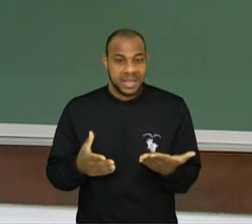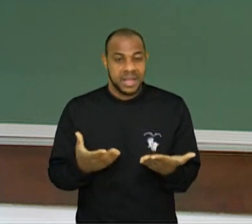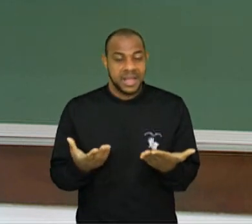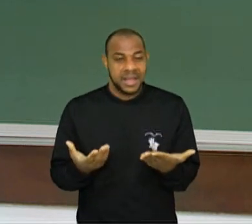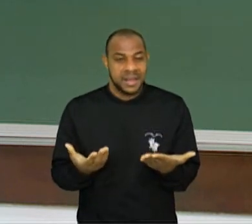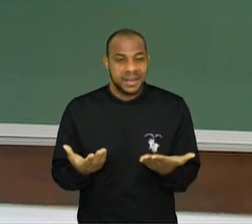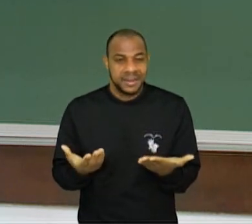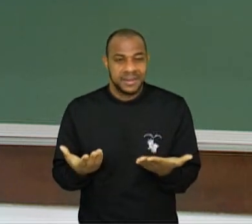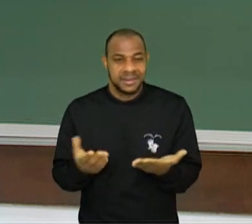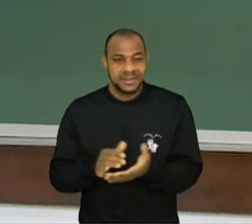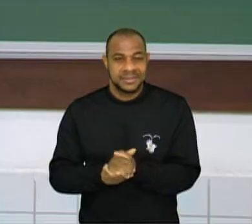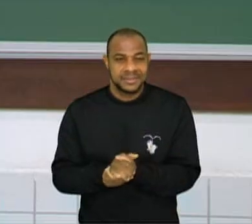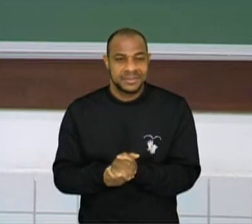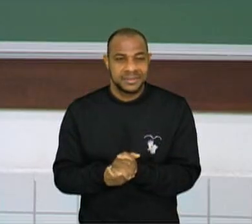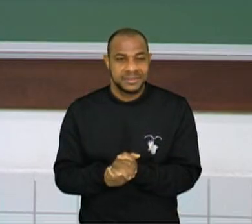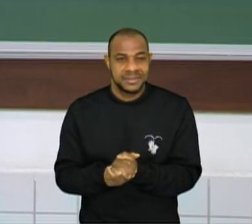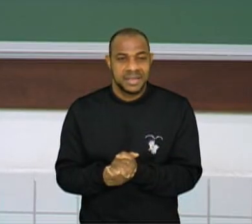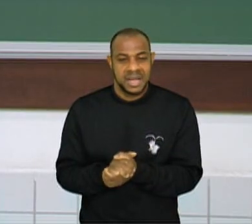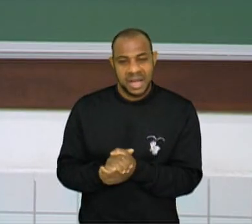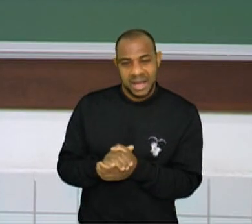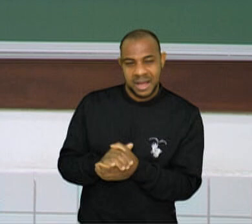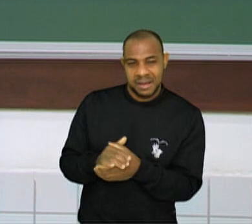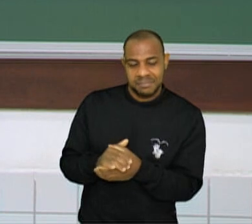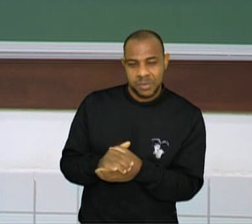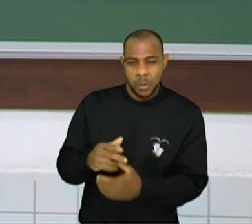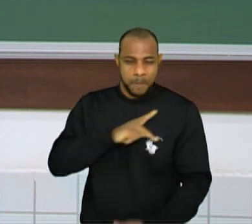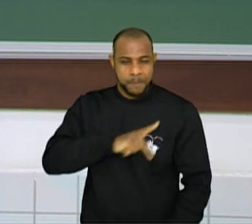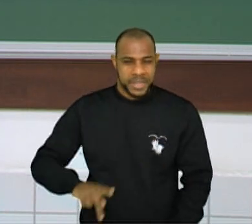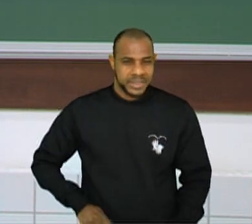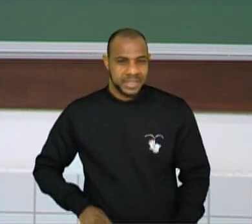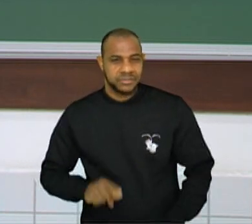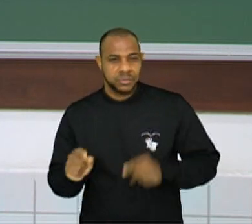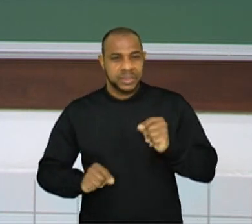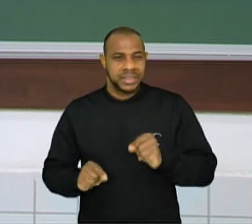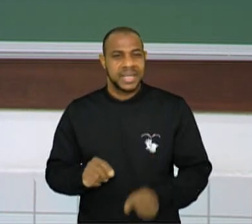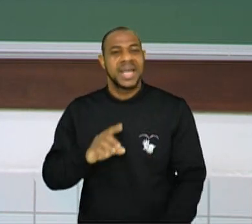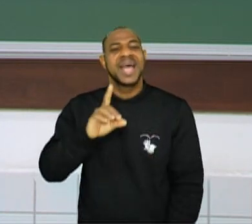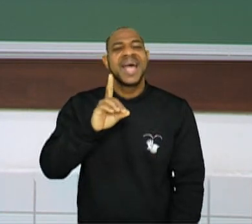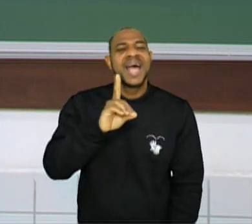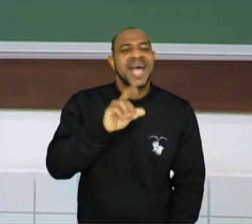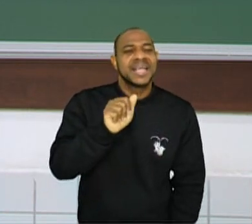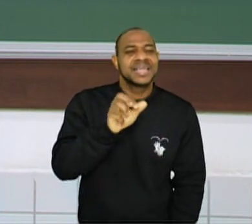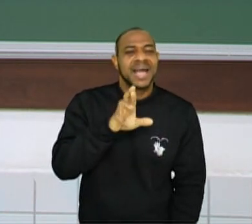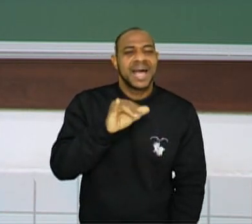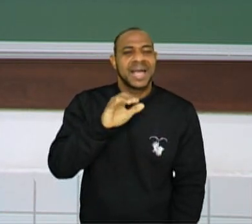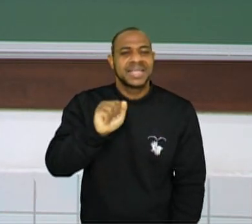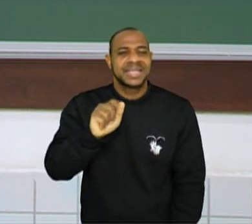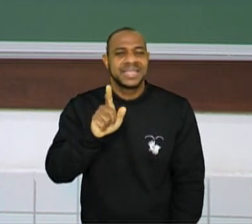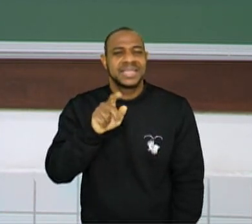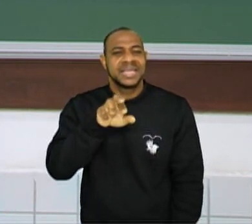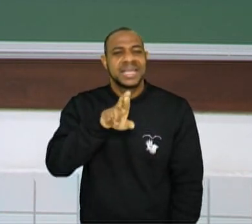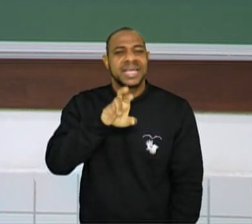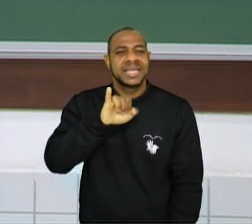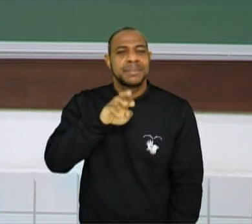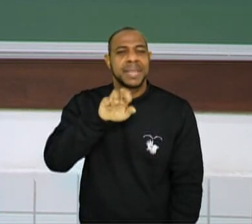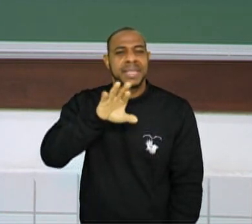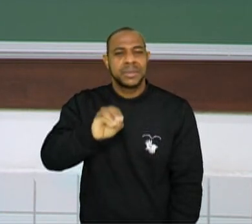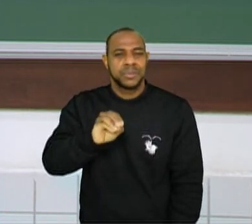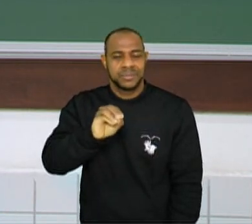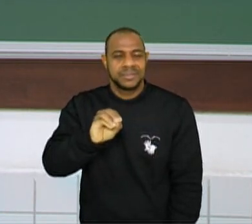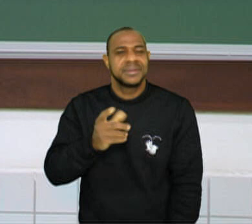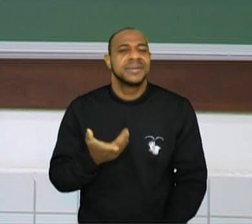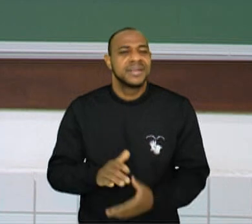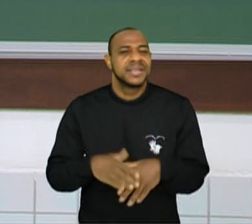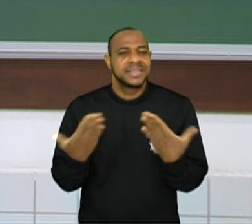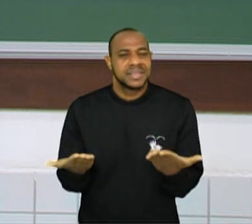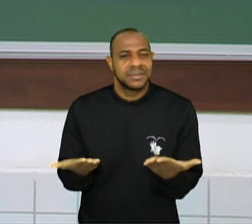destituído. A defesa do presidente é feita por Darcy Ribeiro. Darcy Ribeiro, ali, chefe da Casa Civil, né, um representante assim do